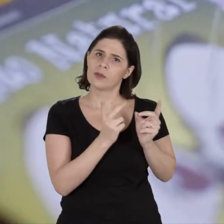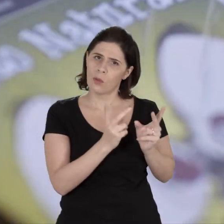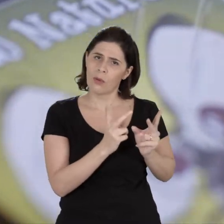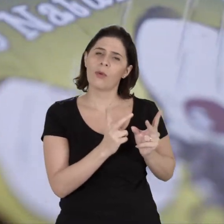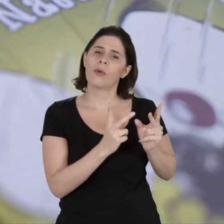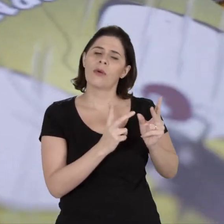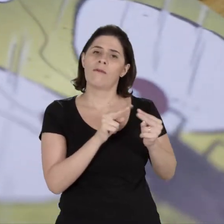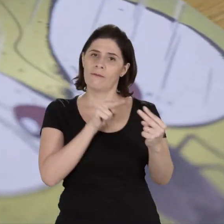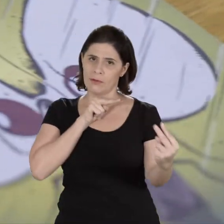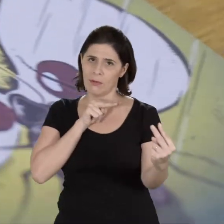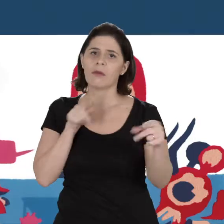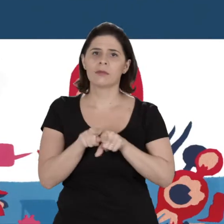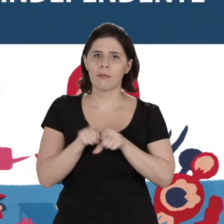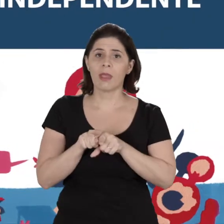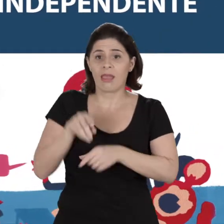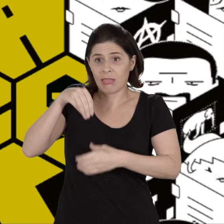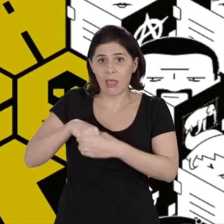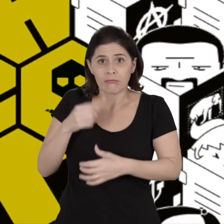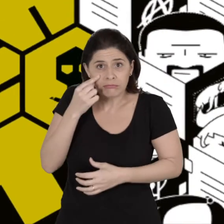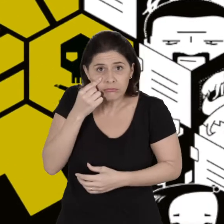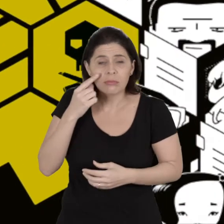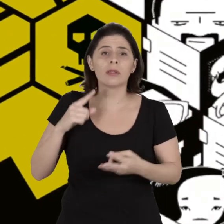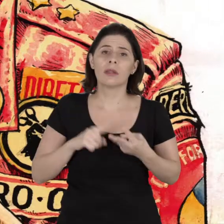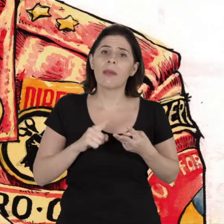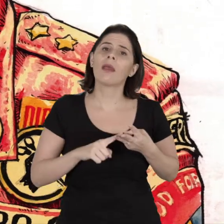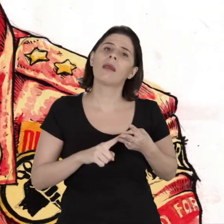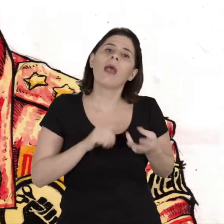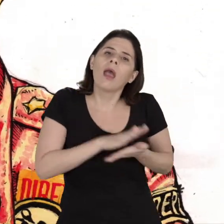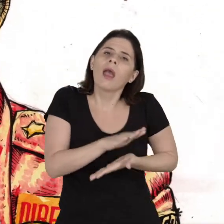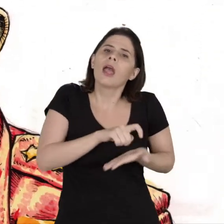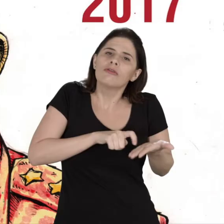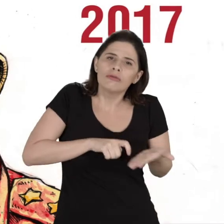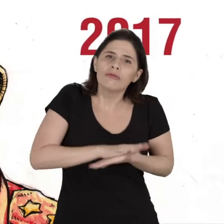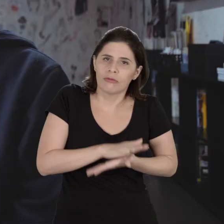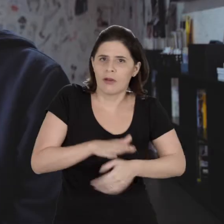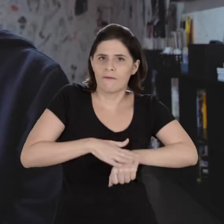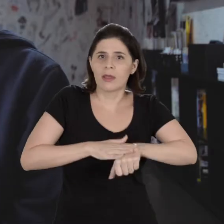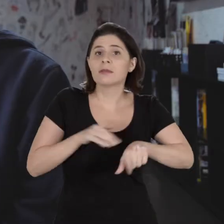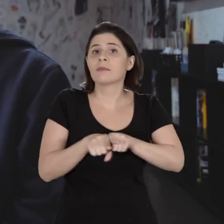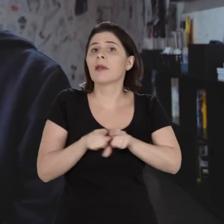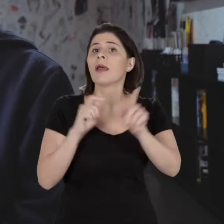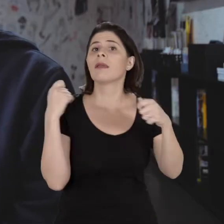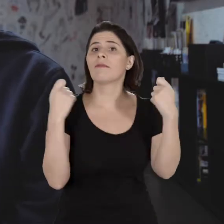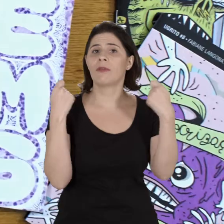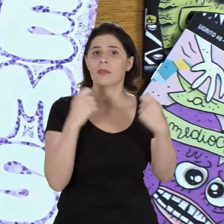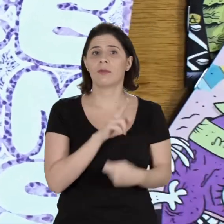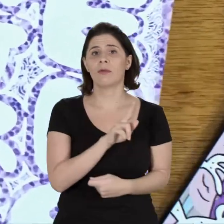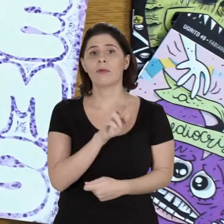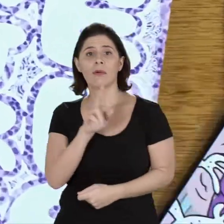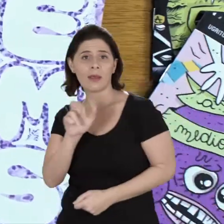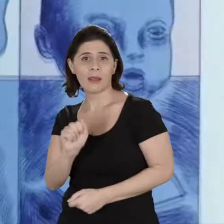mini editora e, uma vez por ano, a gente é também produtora de eventos, que é o Ugra Fest, ex-Ugra Zine Fest.